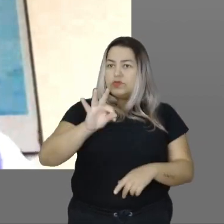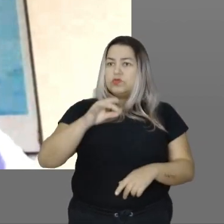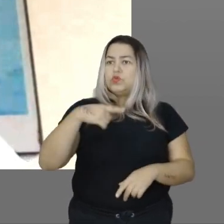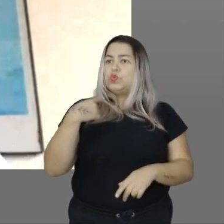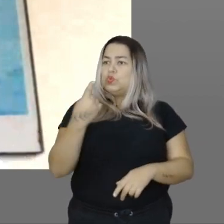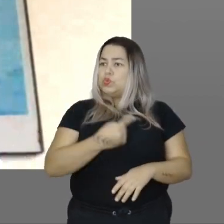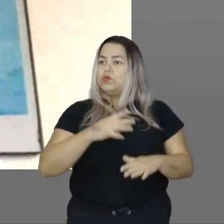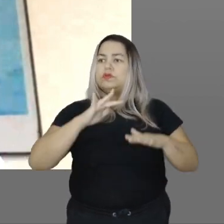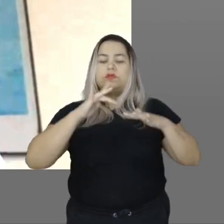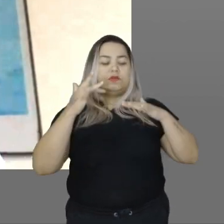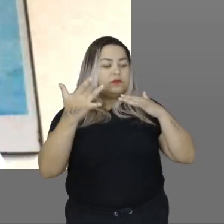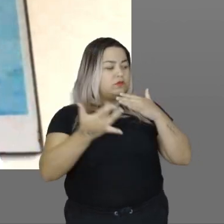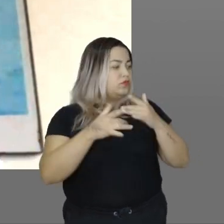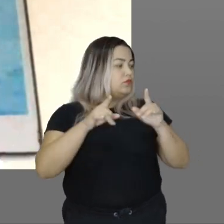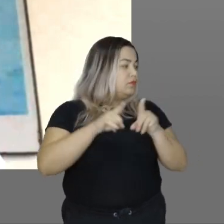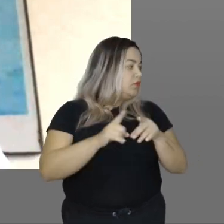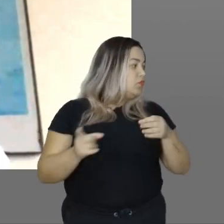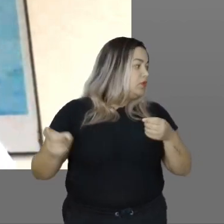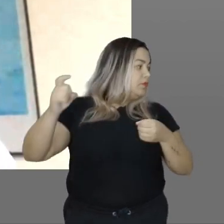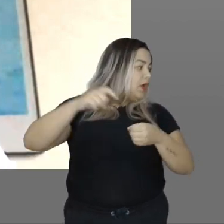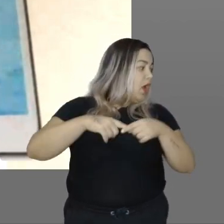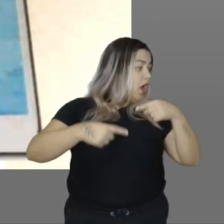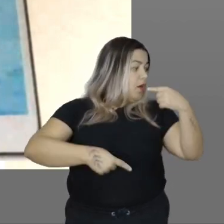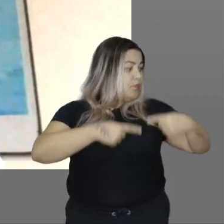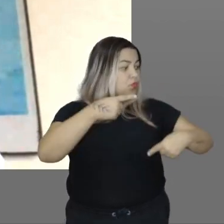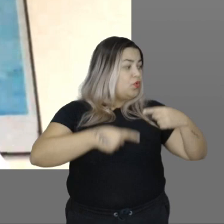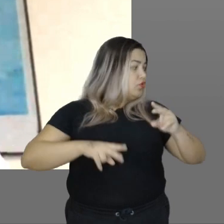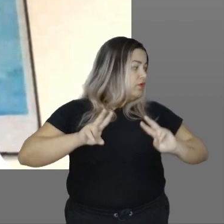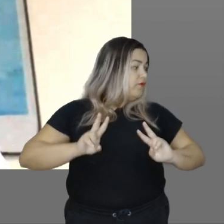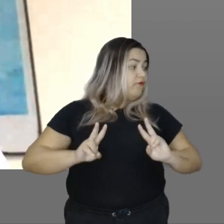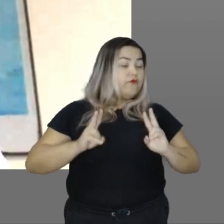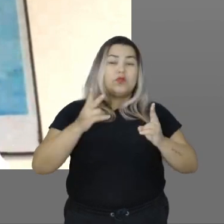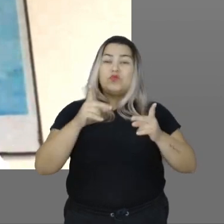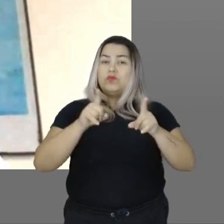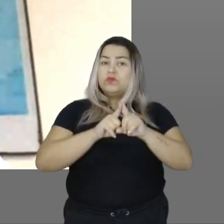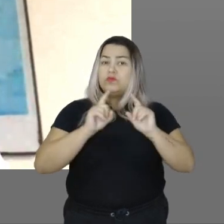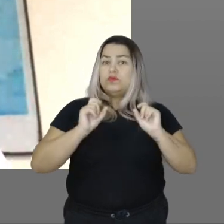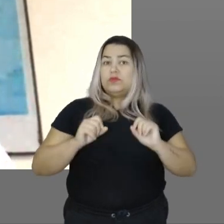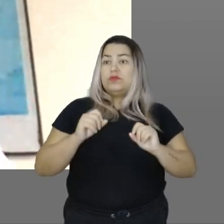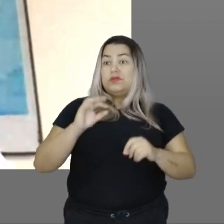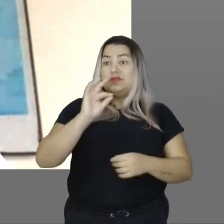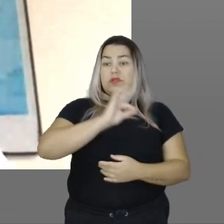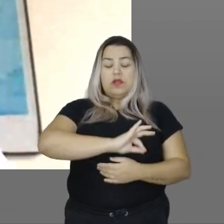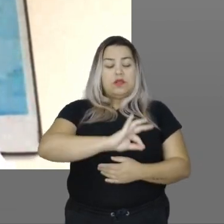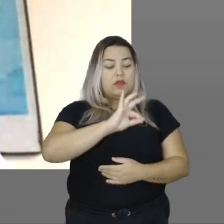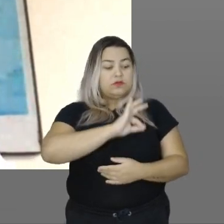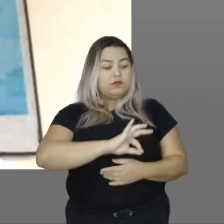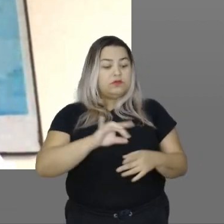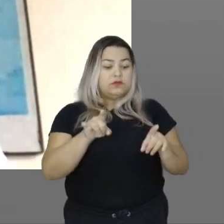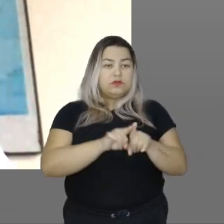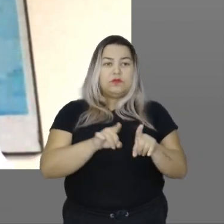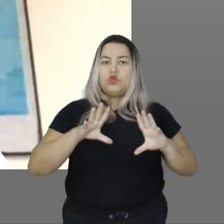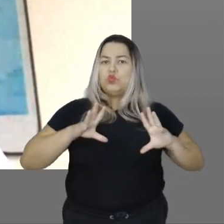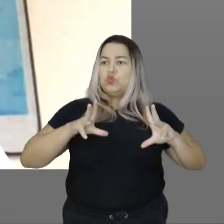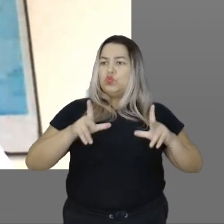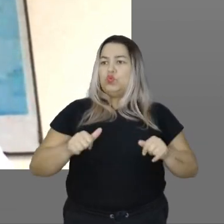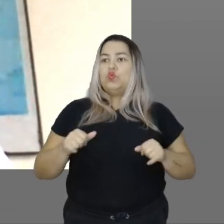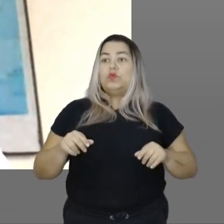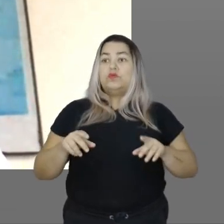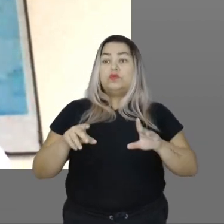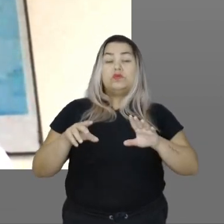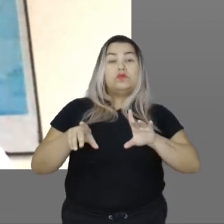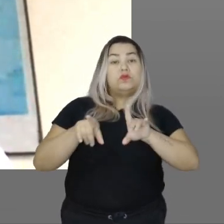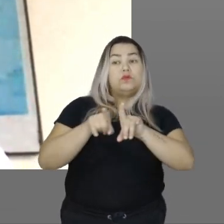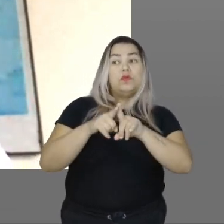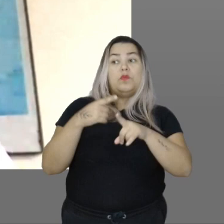nossas redes, voltamos a adotar a política de valorização do salário mínimo e de valorização de todos os salários,